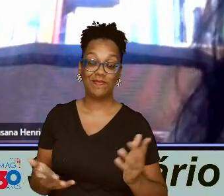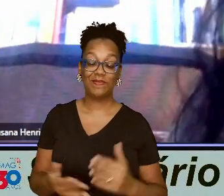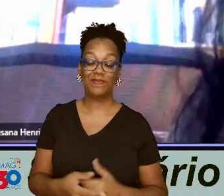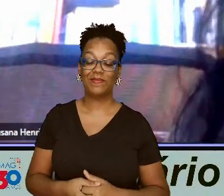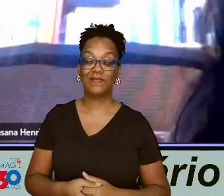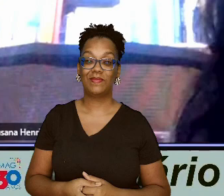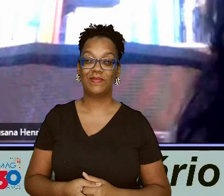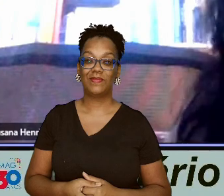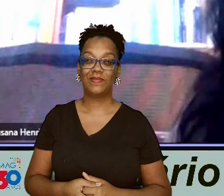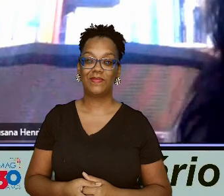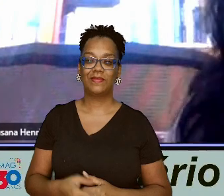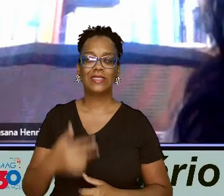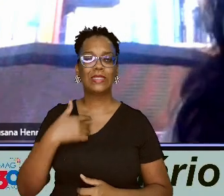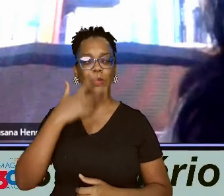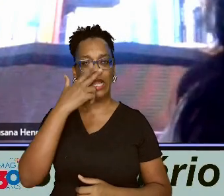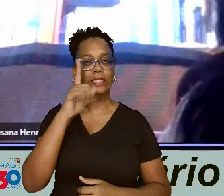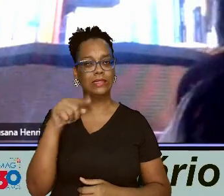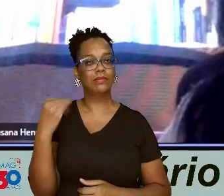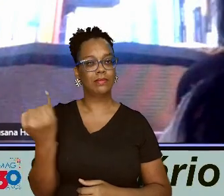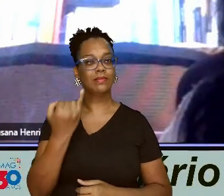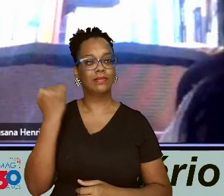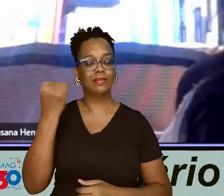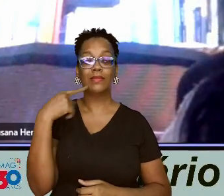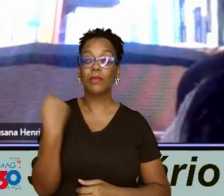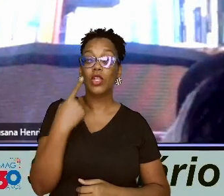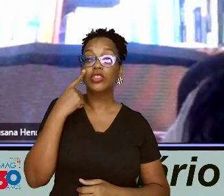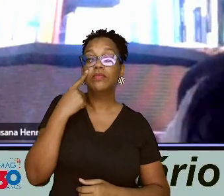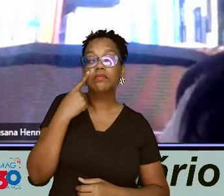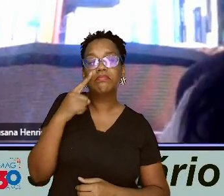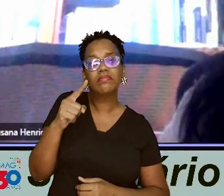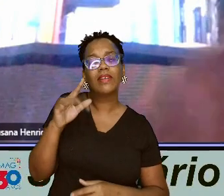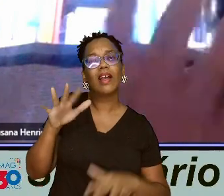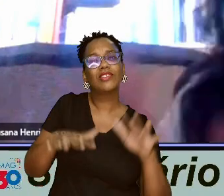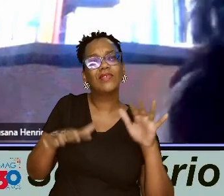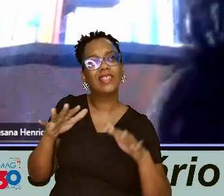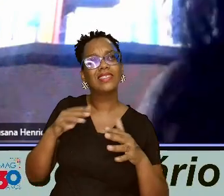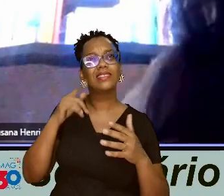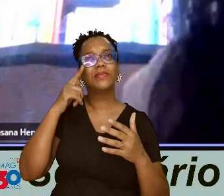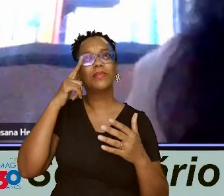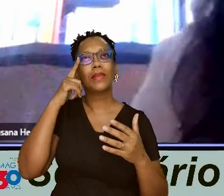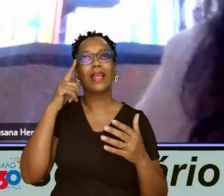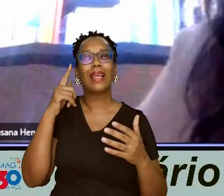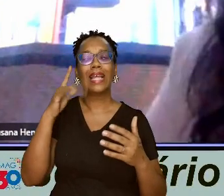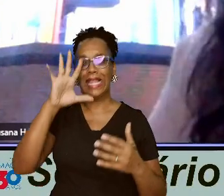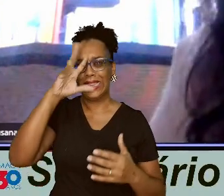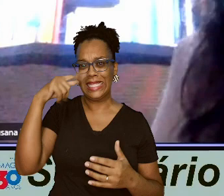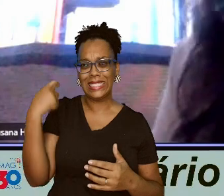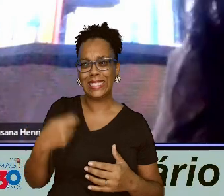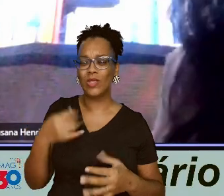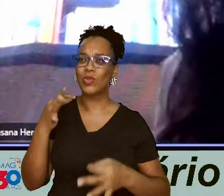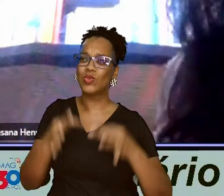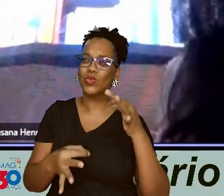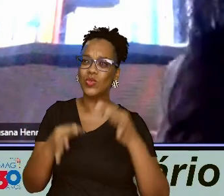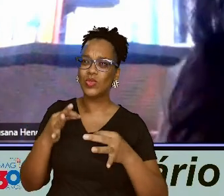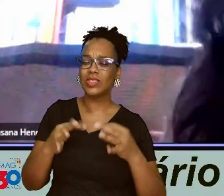E eu acho que isso é importante, porque a gente vê hoje muitas vezes tantas decisões judiciais, como algum de vocês falou, mas eu acho